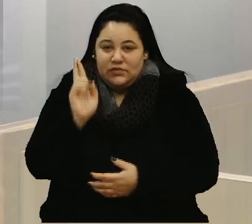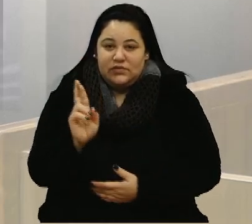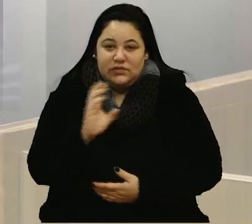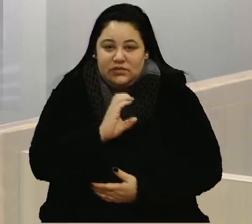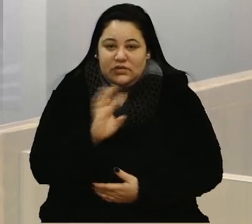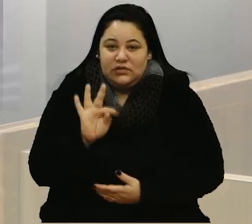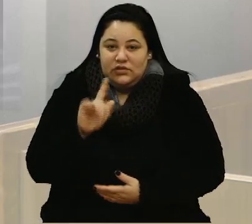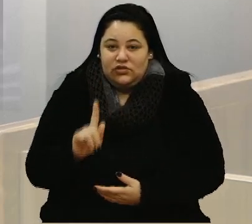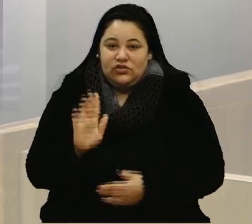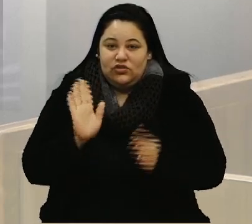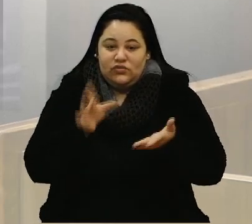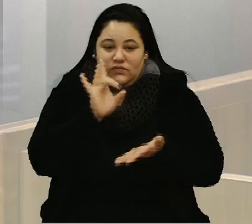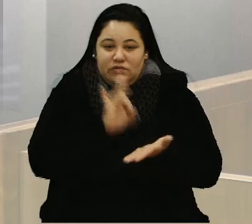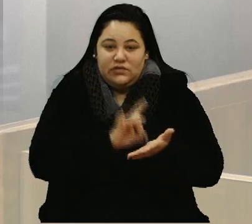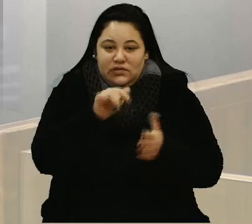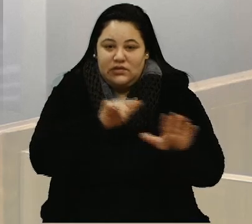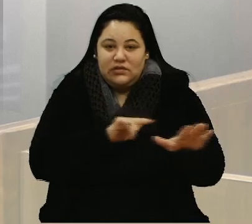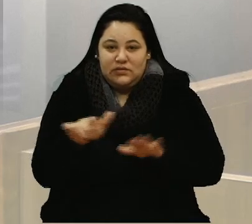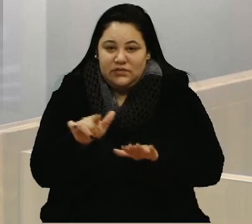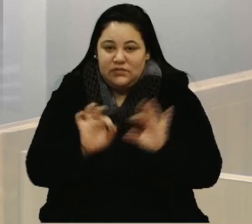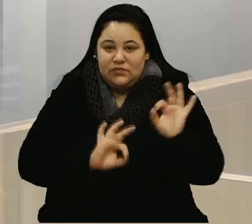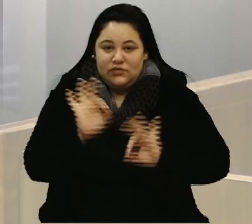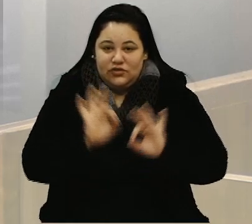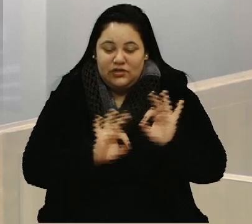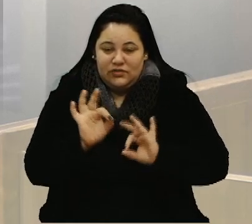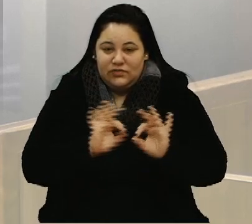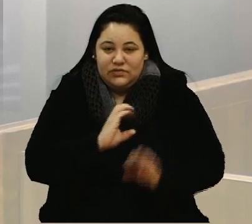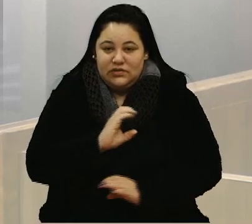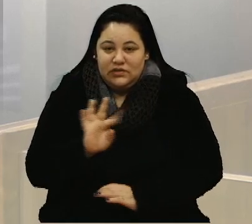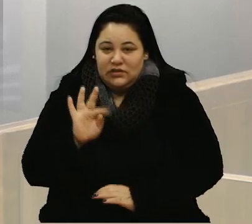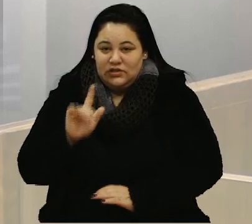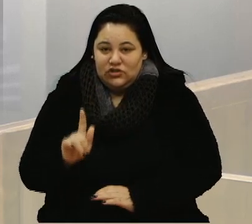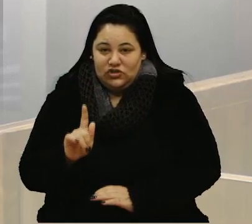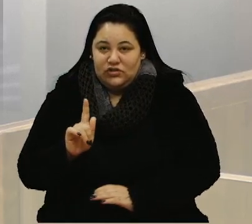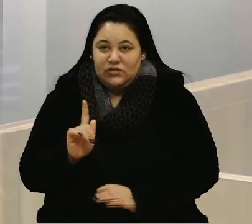essa semana o projeto, então, CTG na escola, e